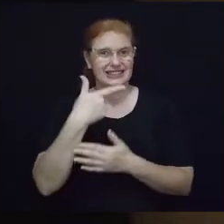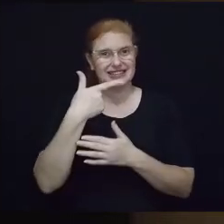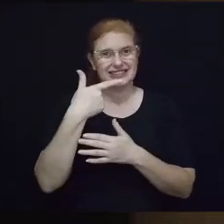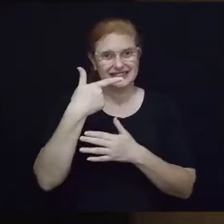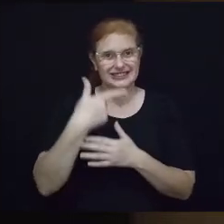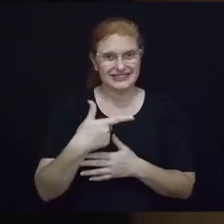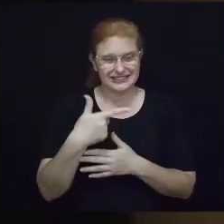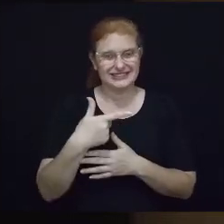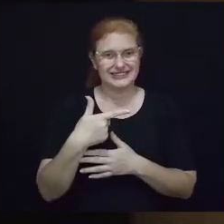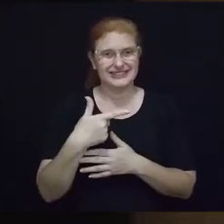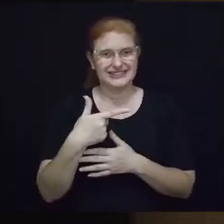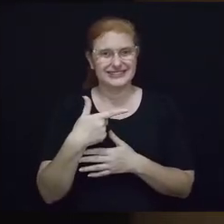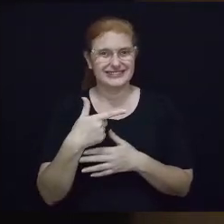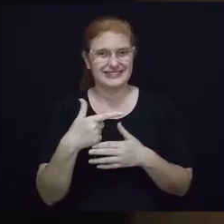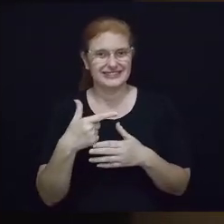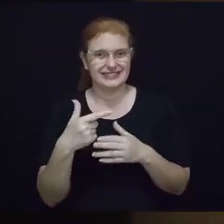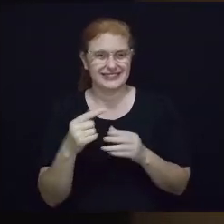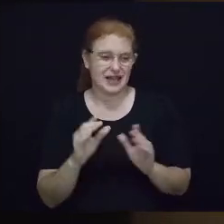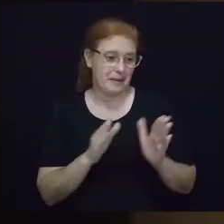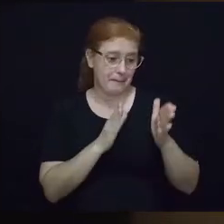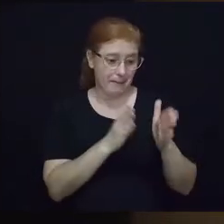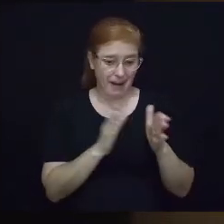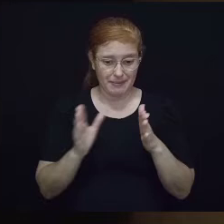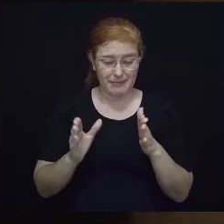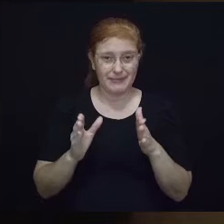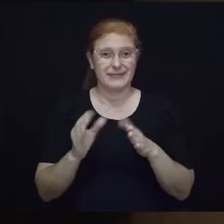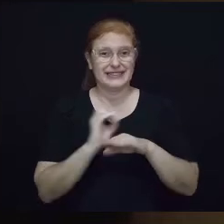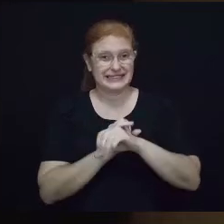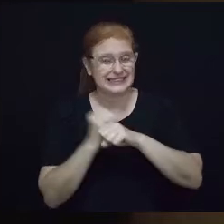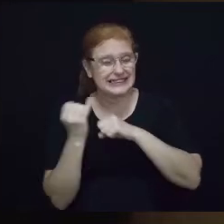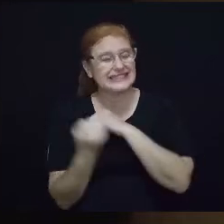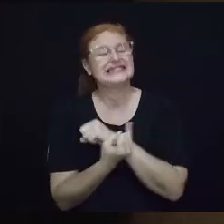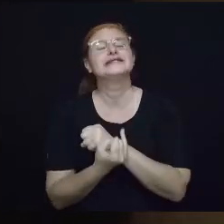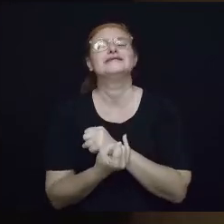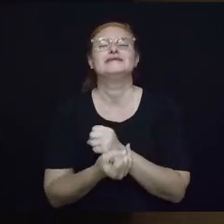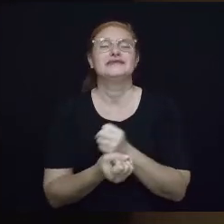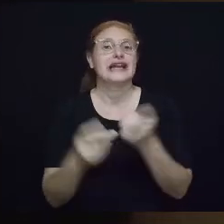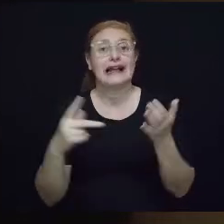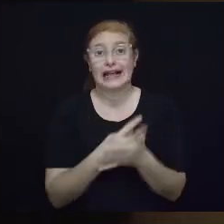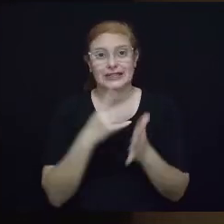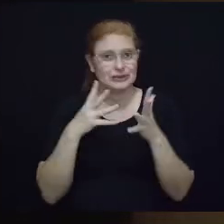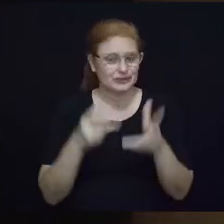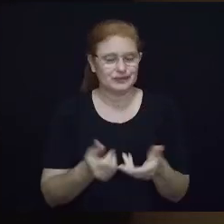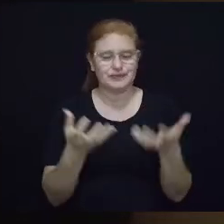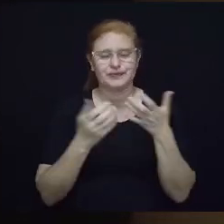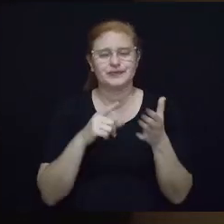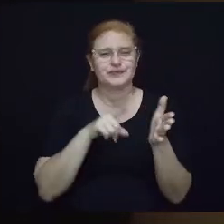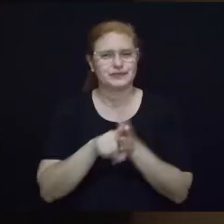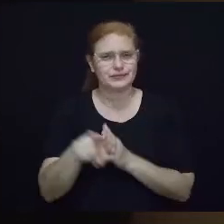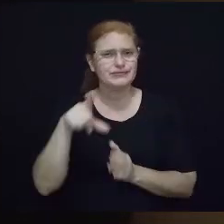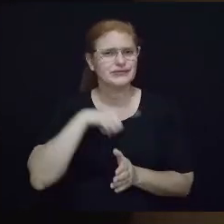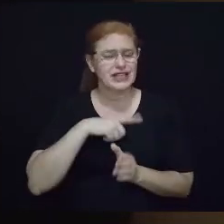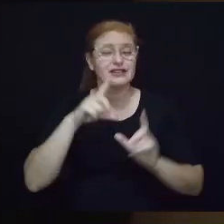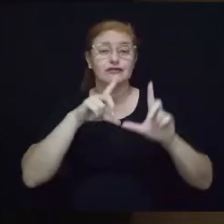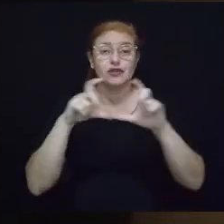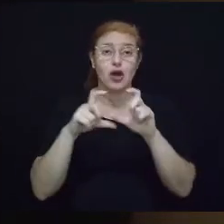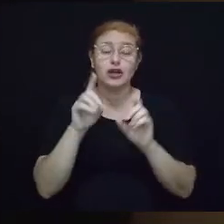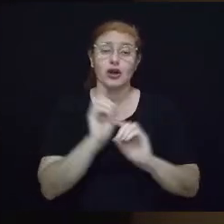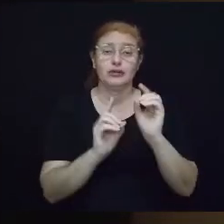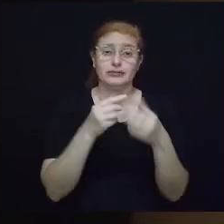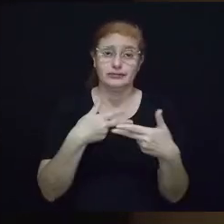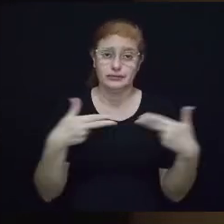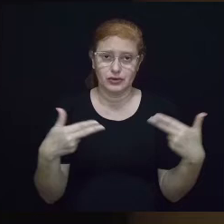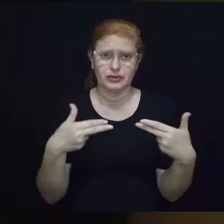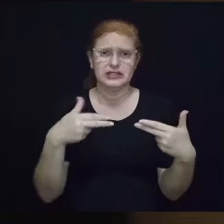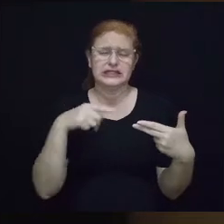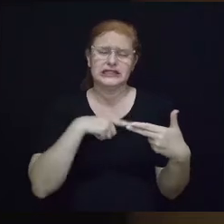ligando... Errei tudo. Aí eu queria perguntar se tem uma foto, alguma coisa que